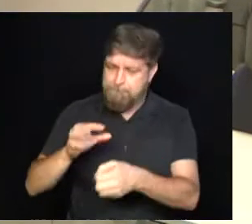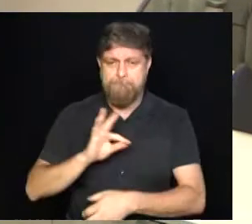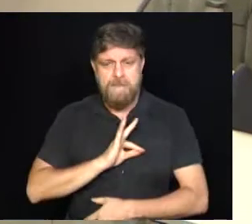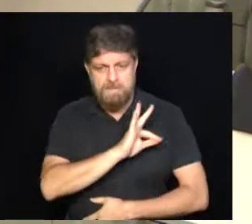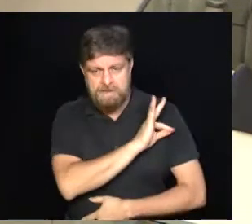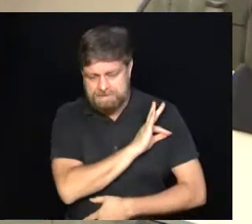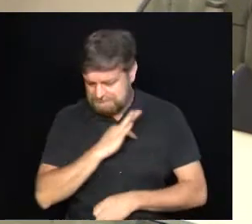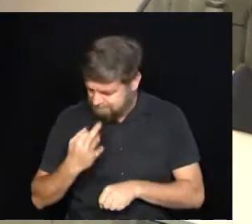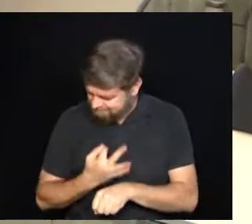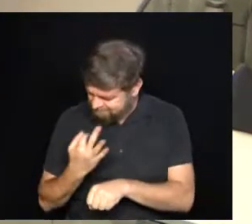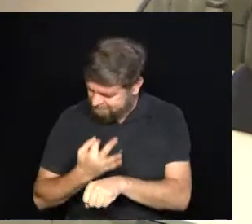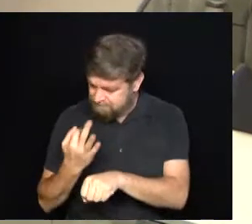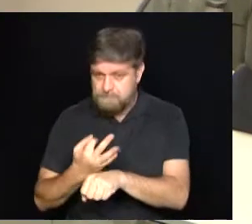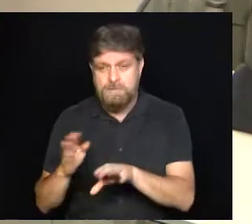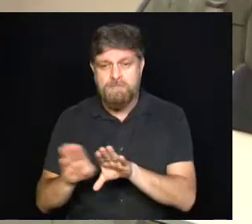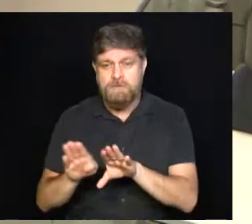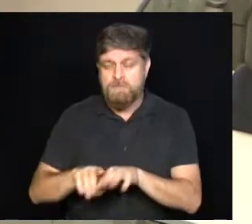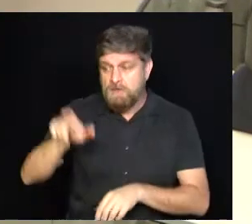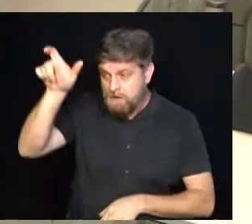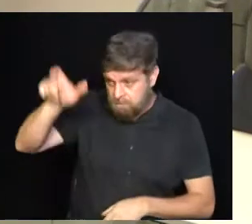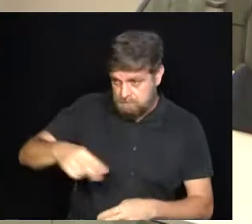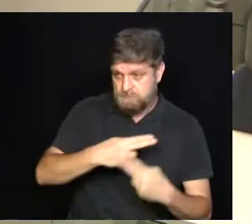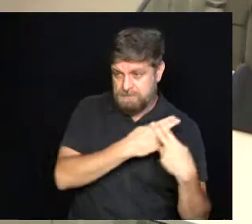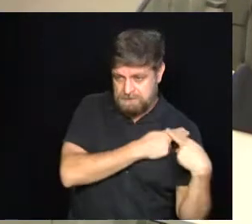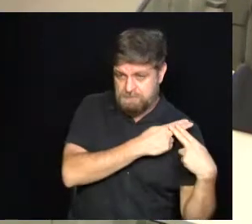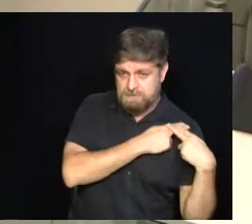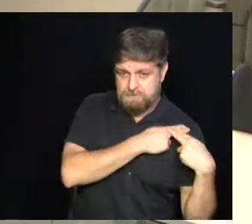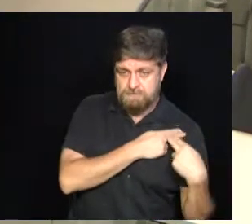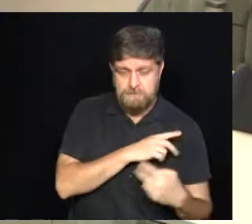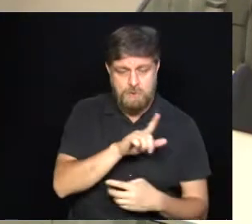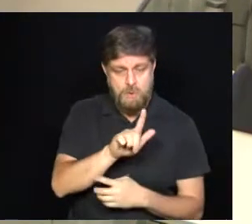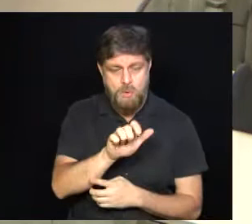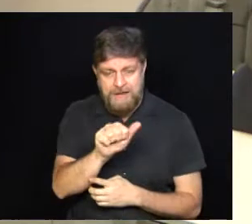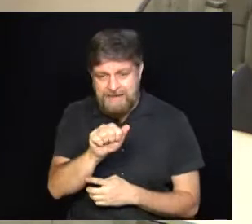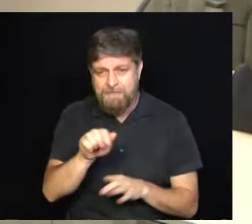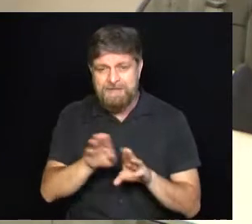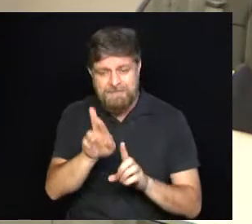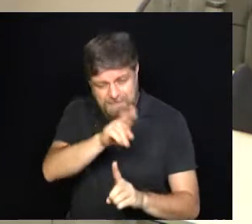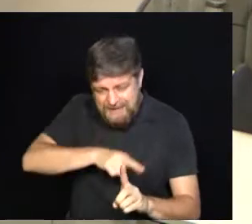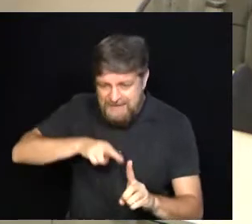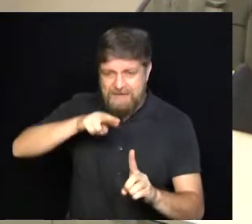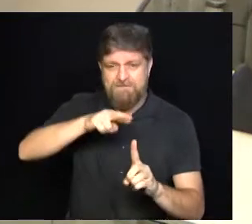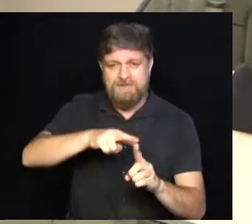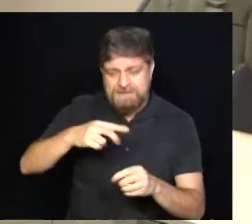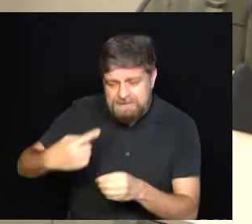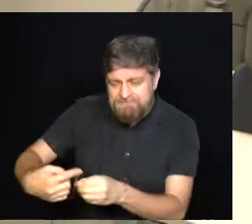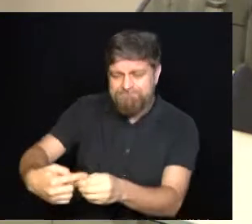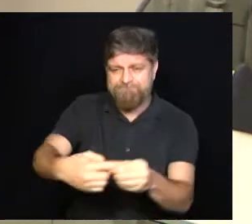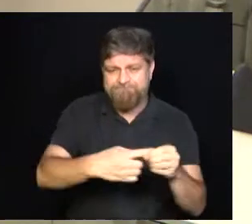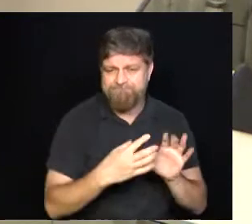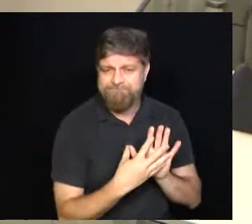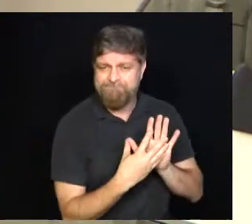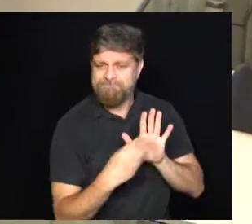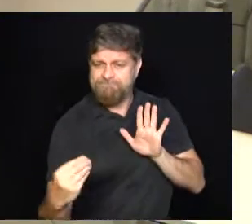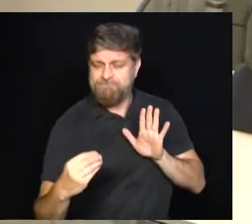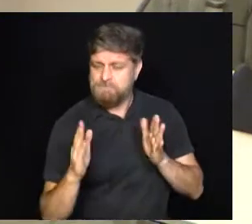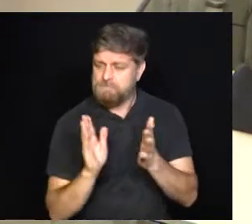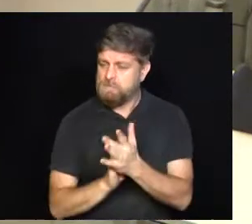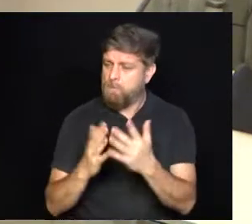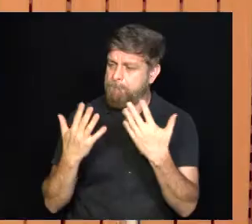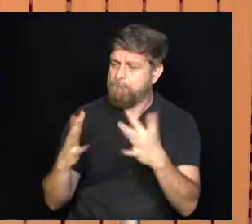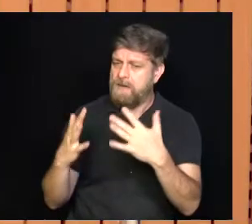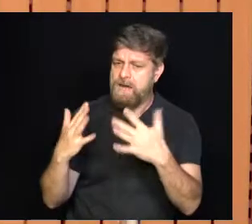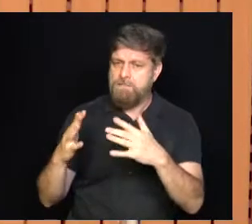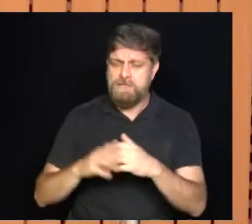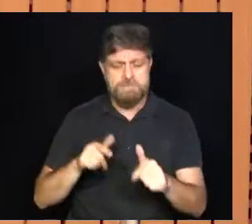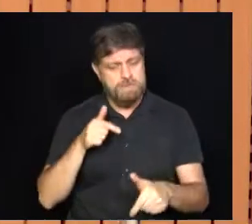né, do seu comando. Né, o Gama também é uma referência também em outros municípios, então parabéns aí por todo